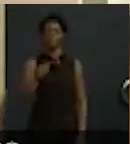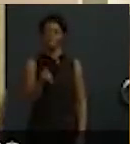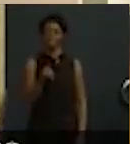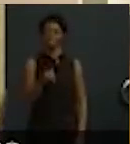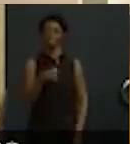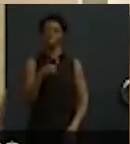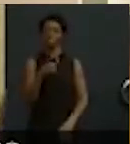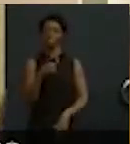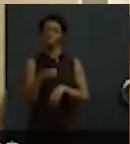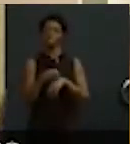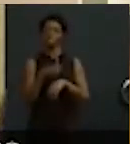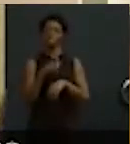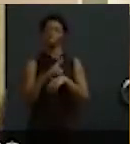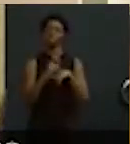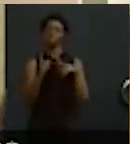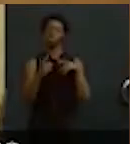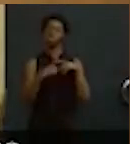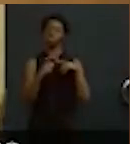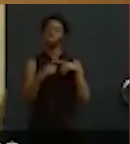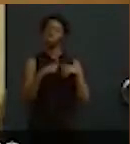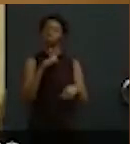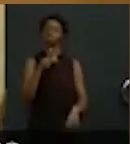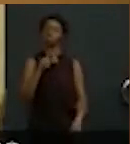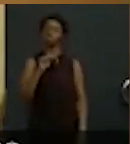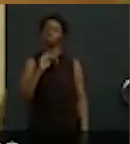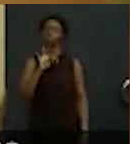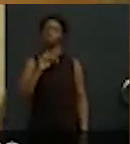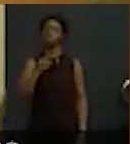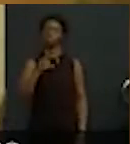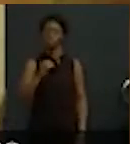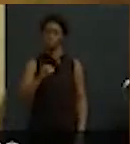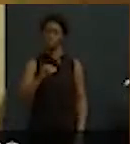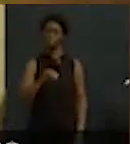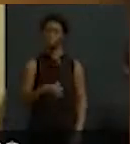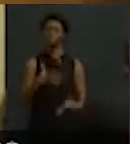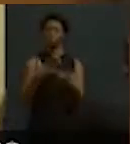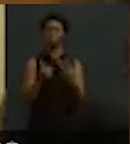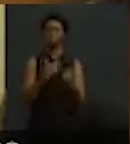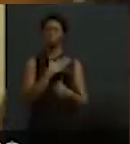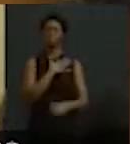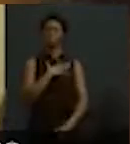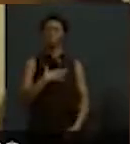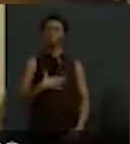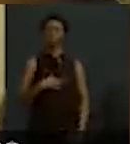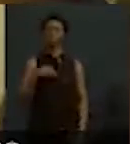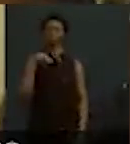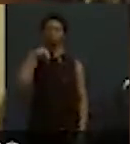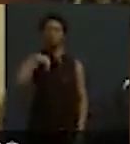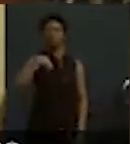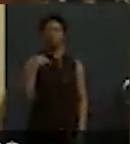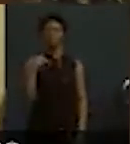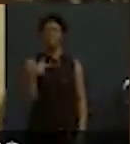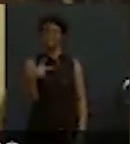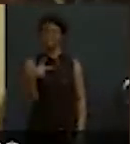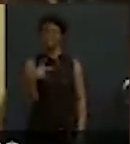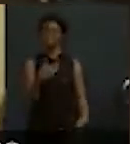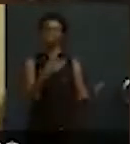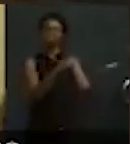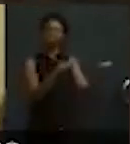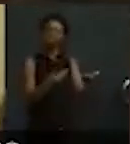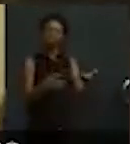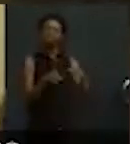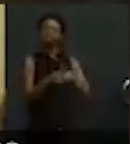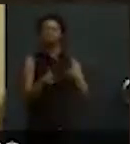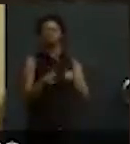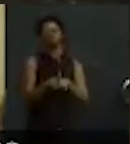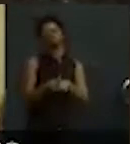de Matos, para receber o colar de mérito do Ministério Público. Convidamos também o